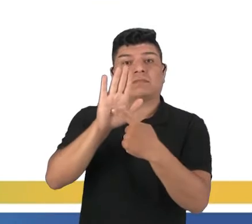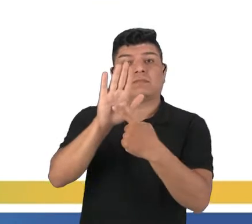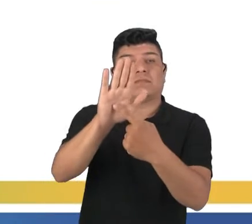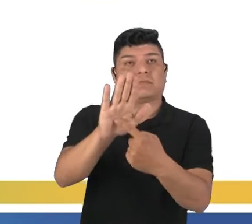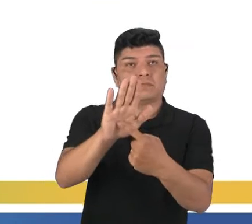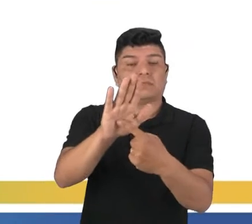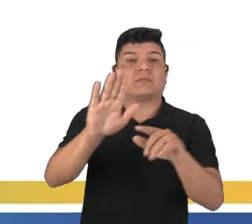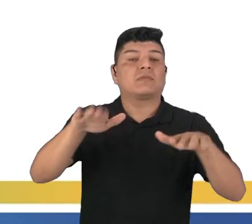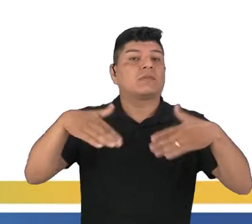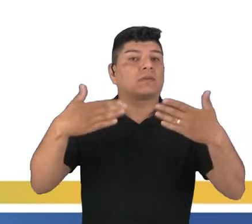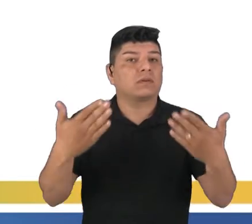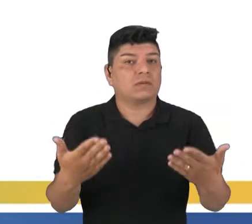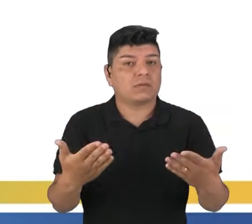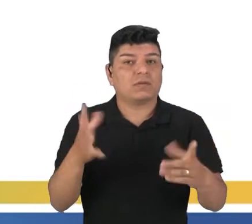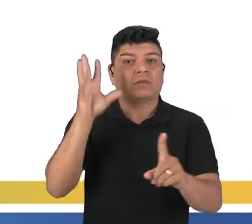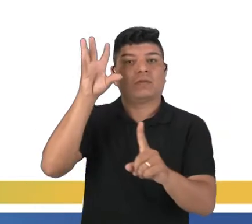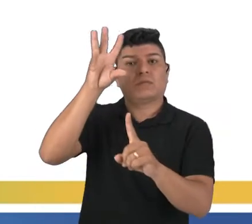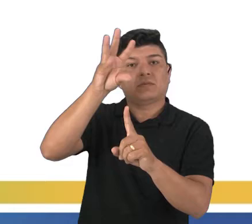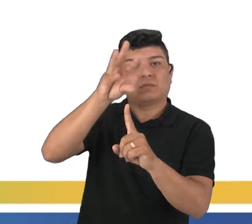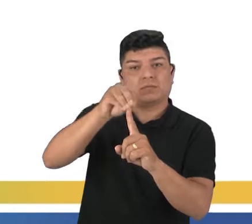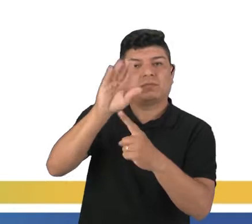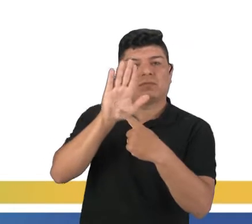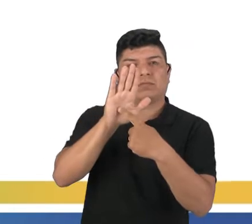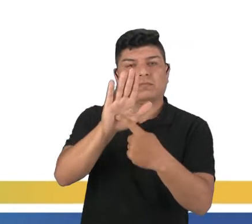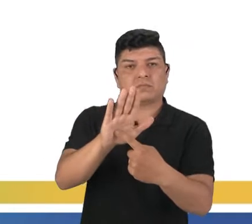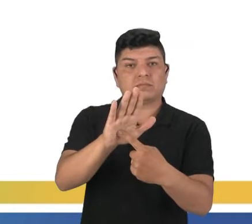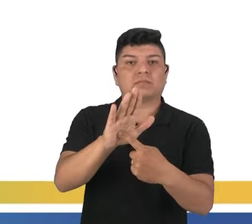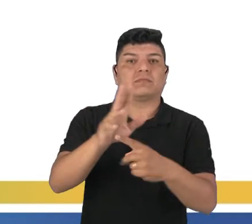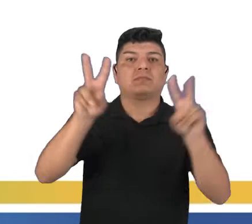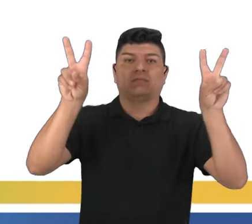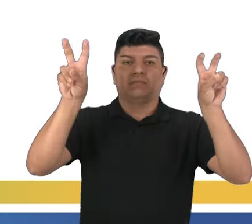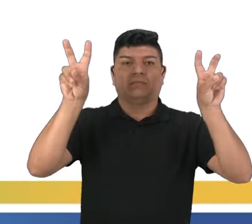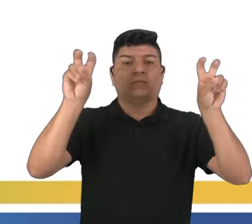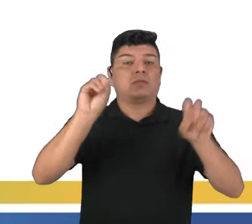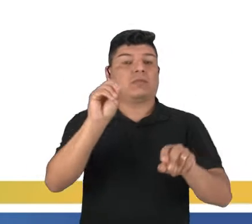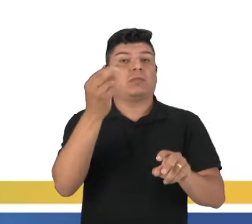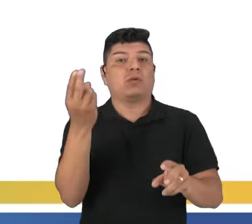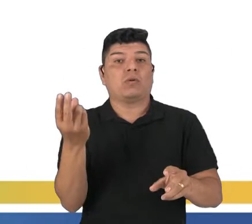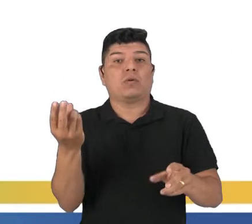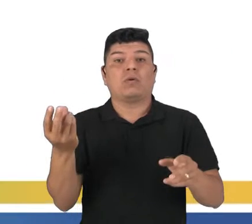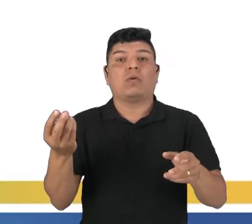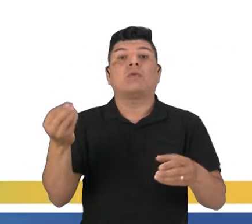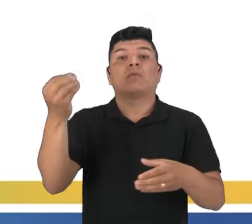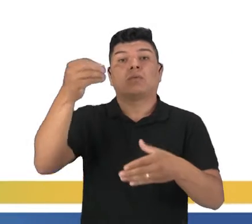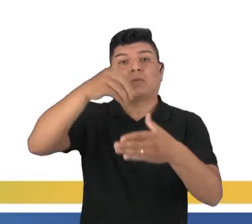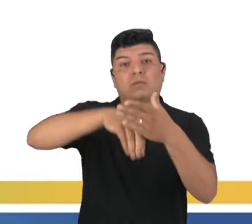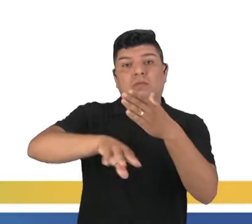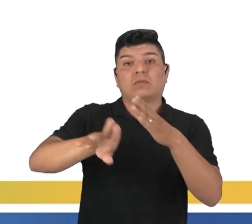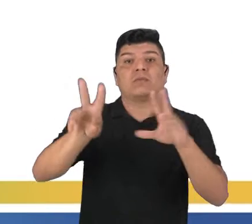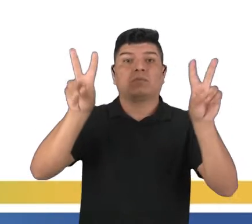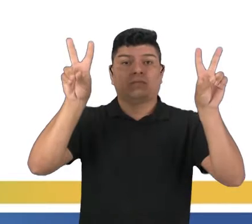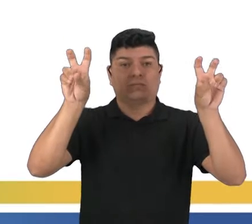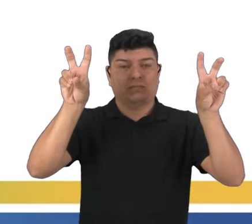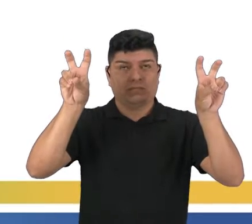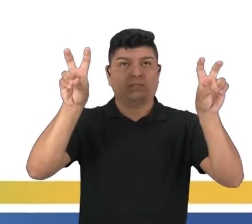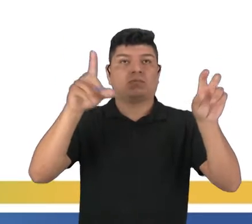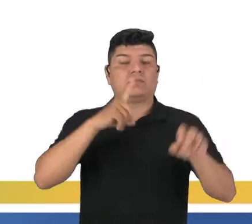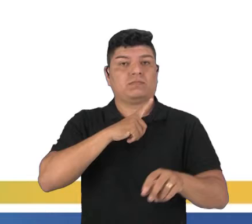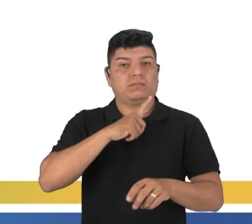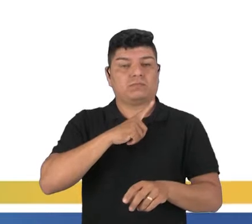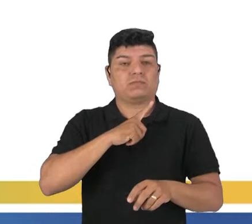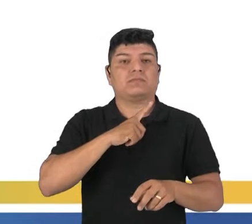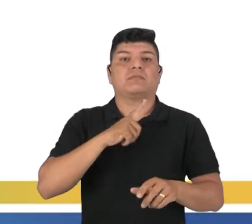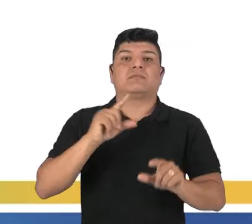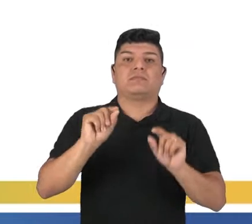expositivo é aquele que tem o objetivo de apresentar um assunto ou acrescentar informações sobre determinado tema,